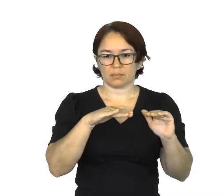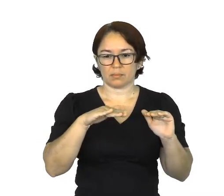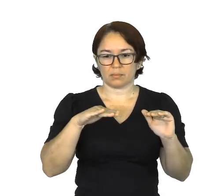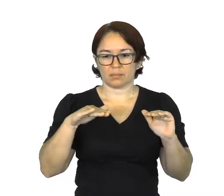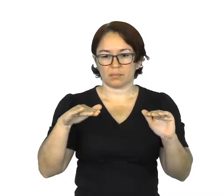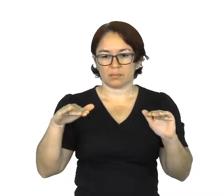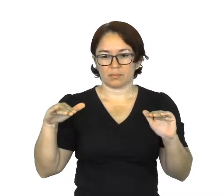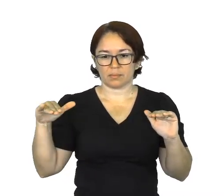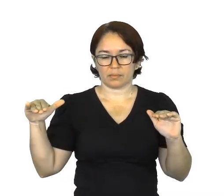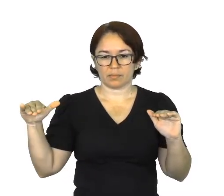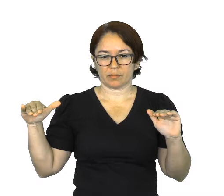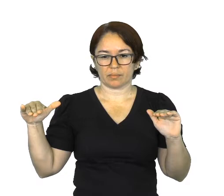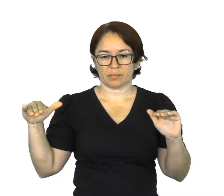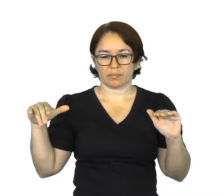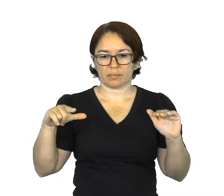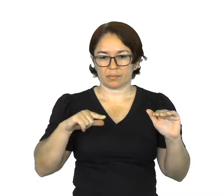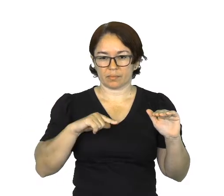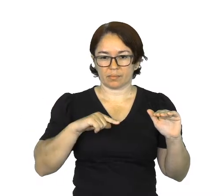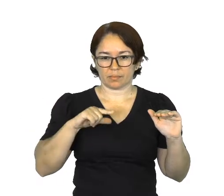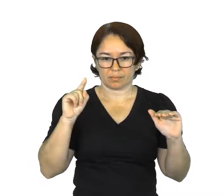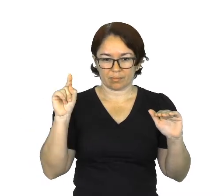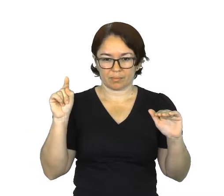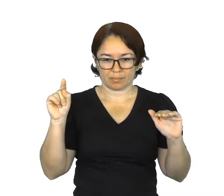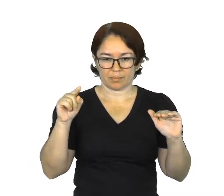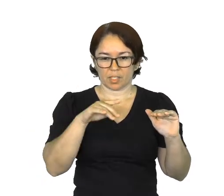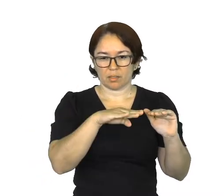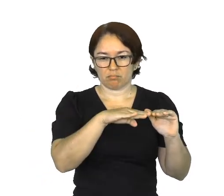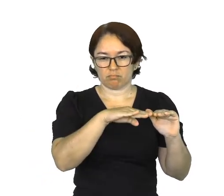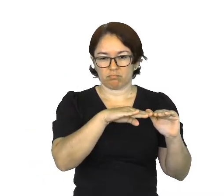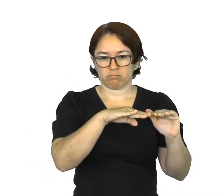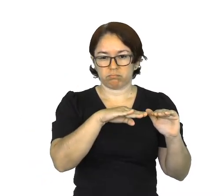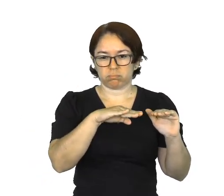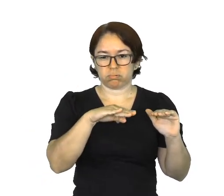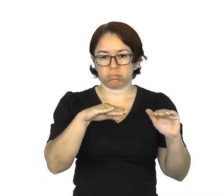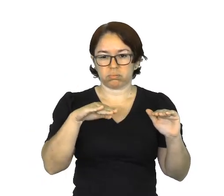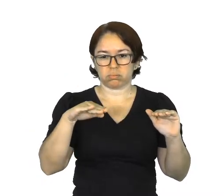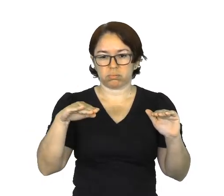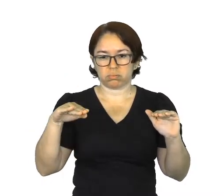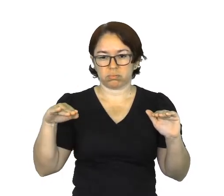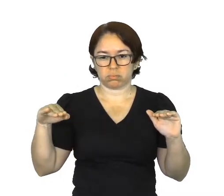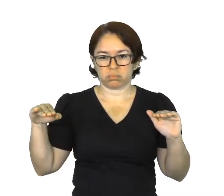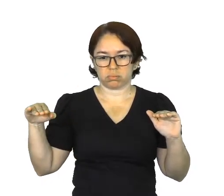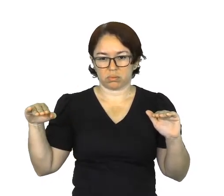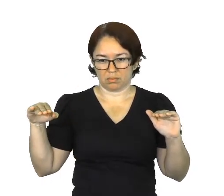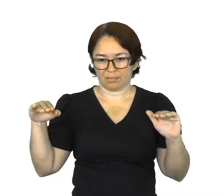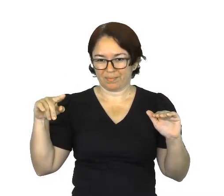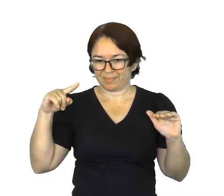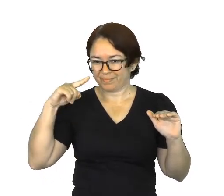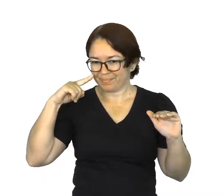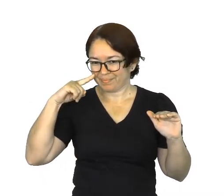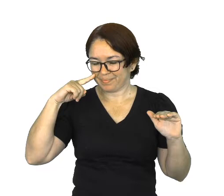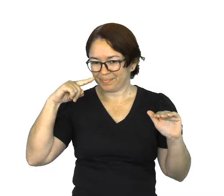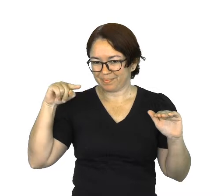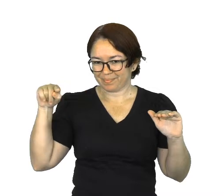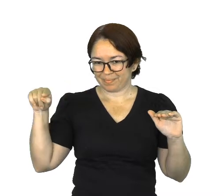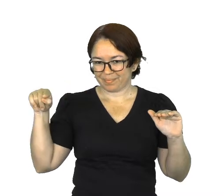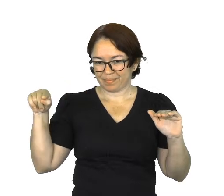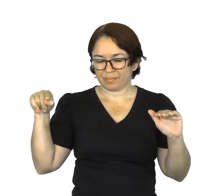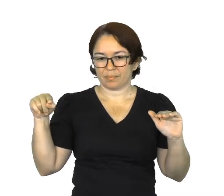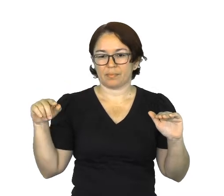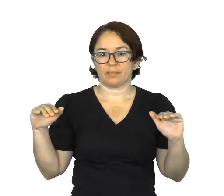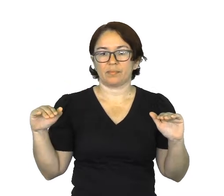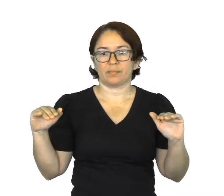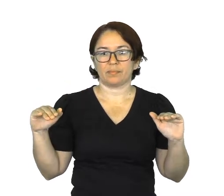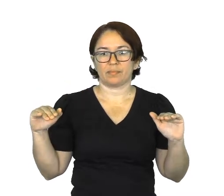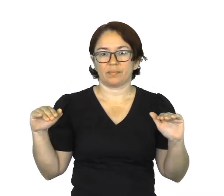básicos e principais de uma onda, tá? Amplitude, ela é um componente básico da